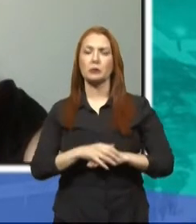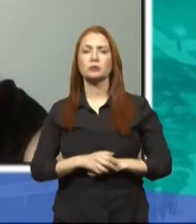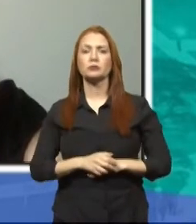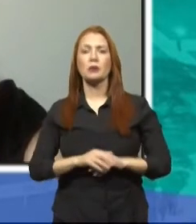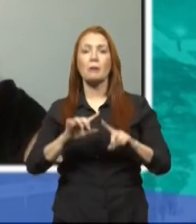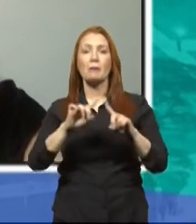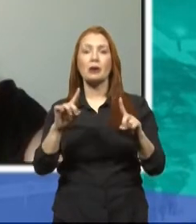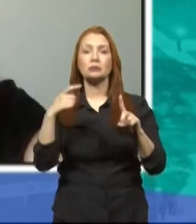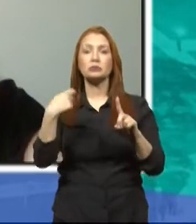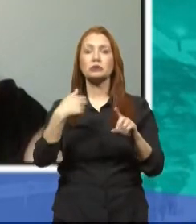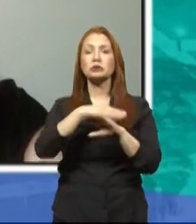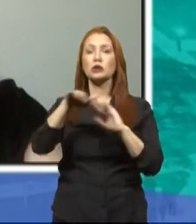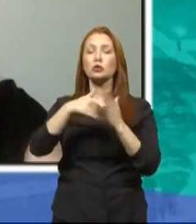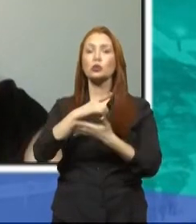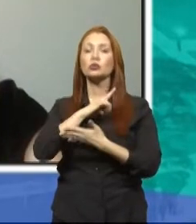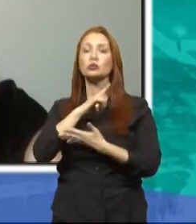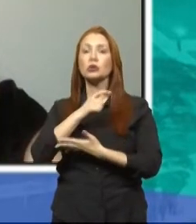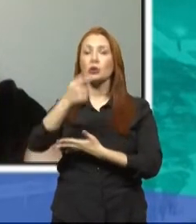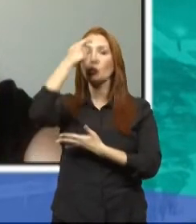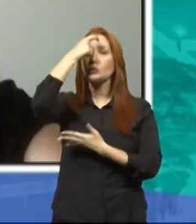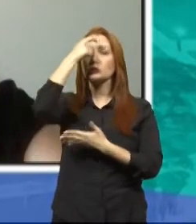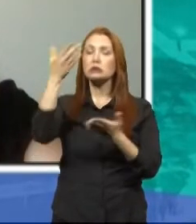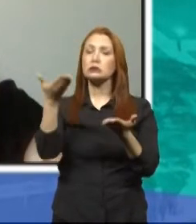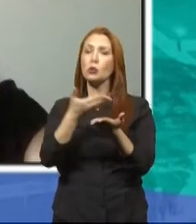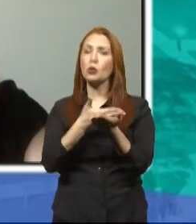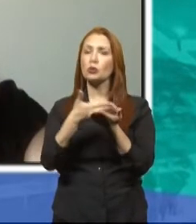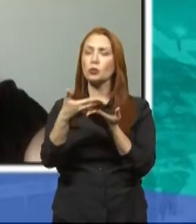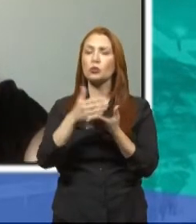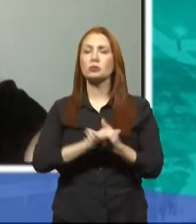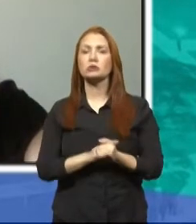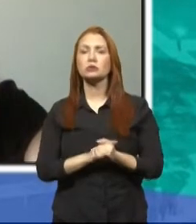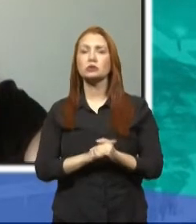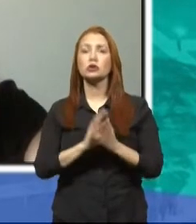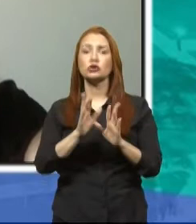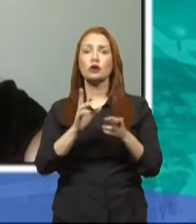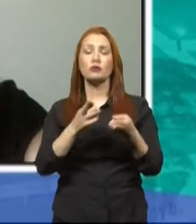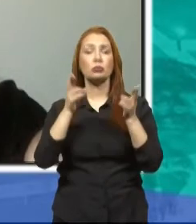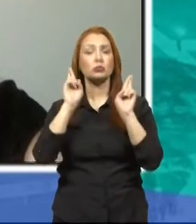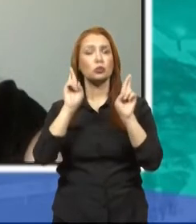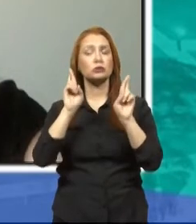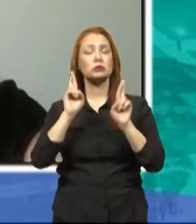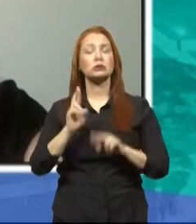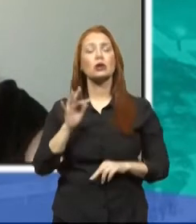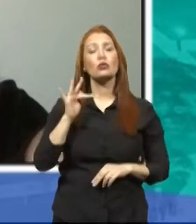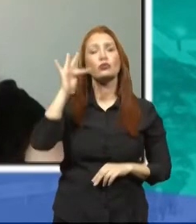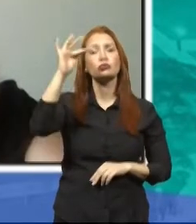de que todos estejam conscientizados e colaborem nisso, e vamos torcer para que esse futuro seja promissor.